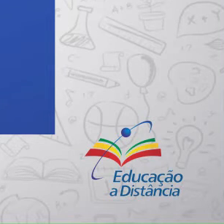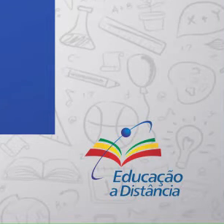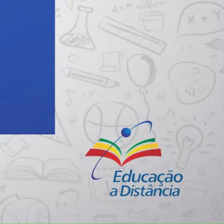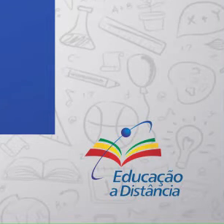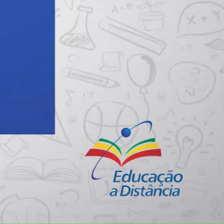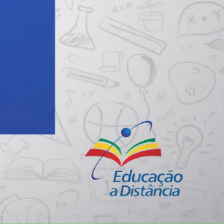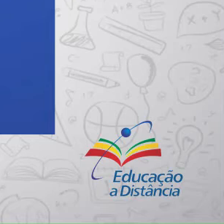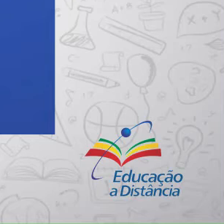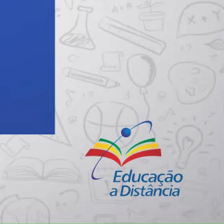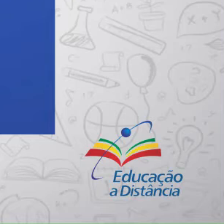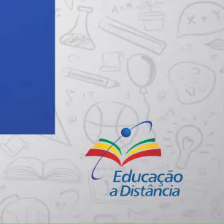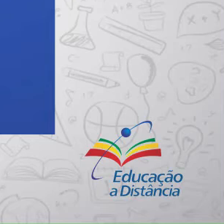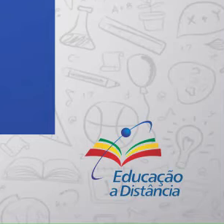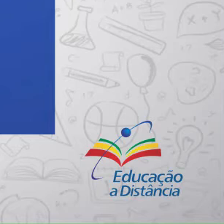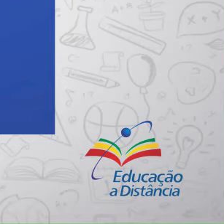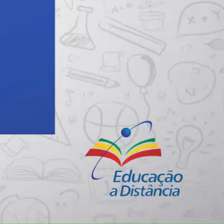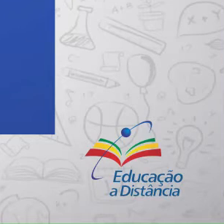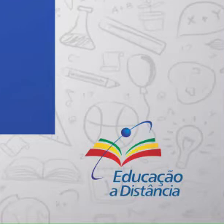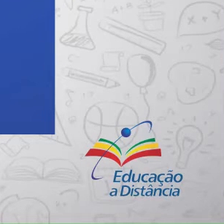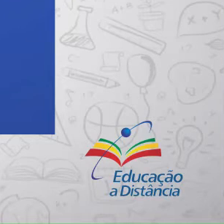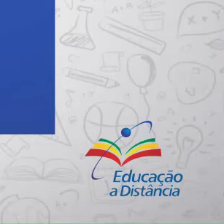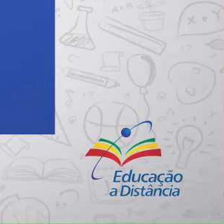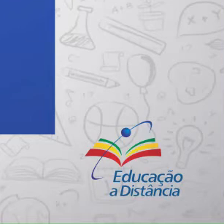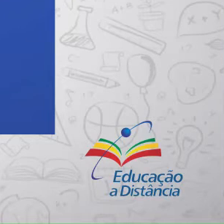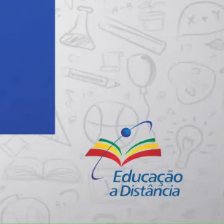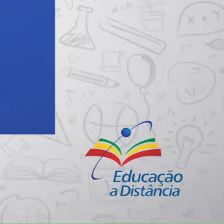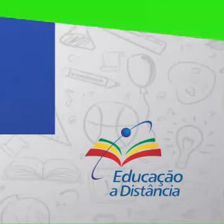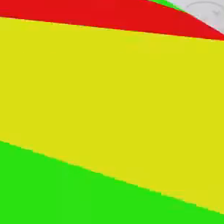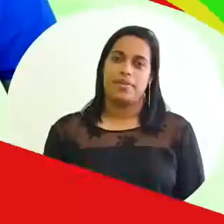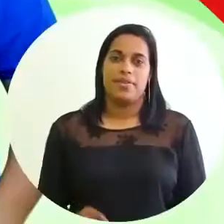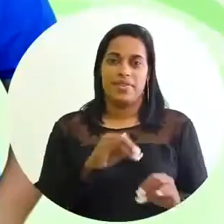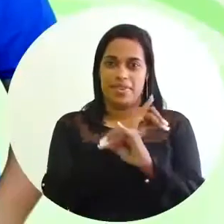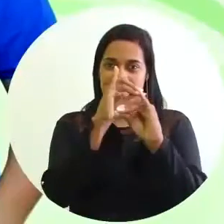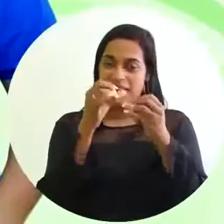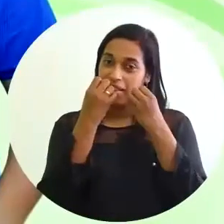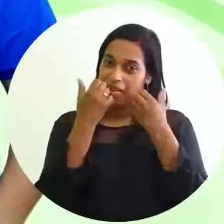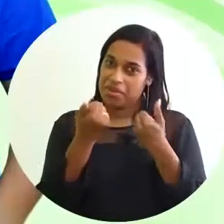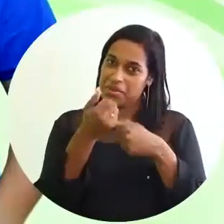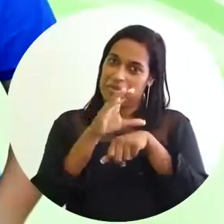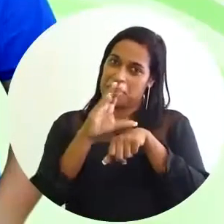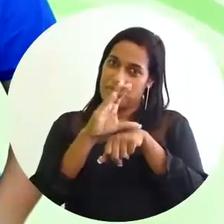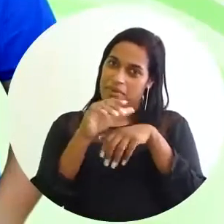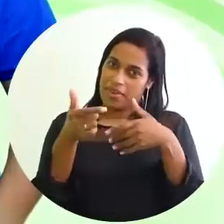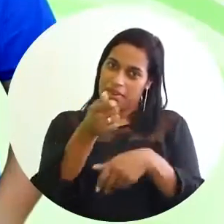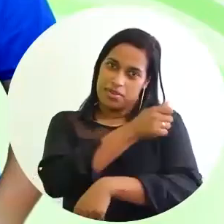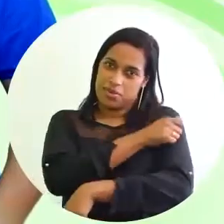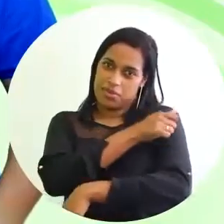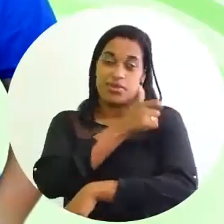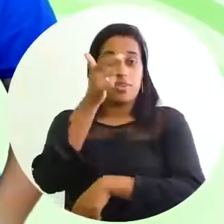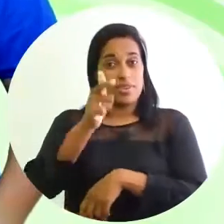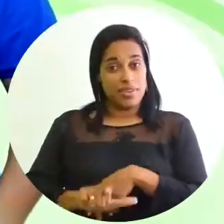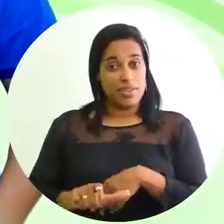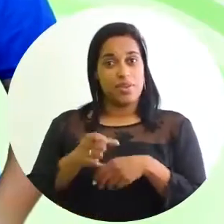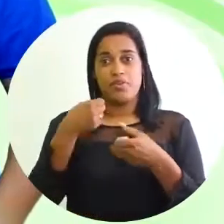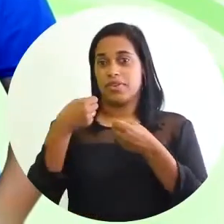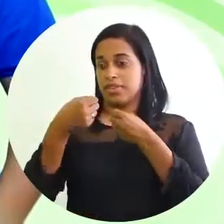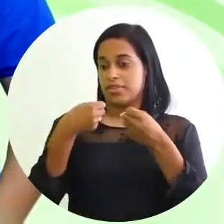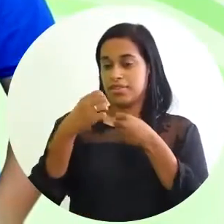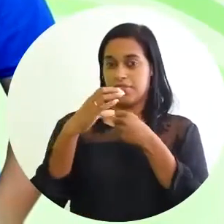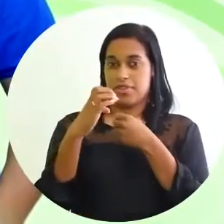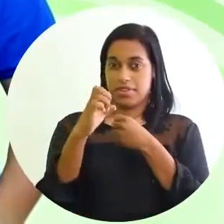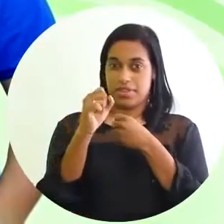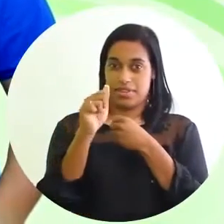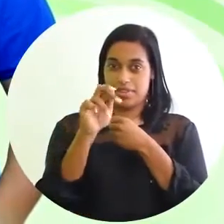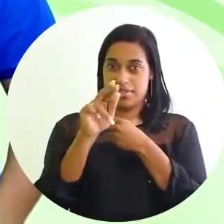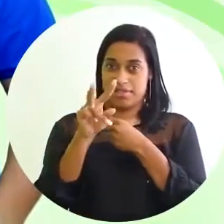Competência 3: compreender a gamificação na educação. Olá, cursistas! Nós vamos aqui mais uma vez fazer uma entrevista com